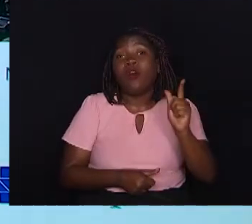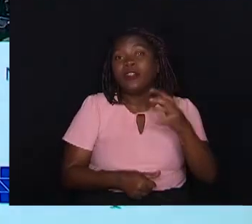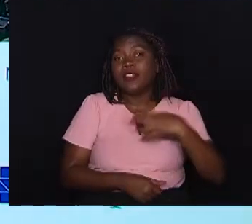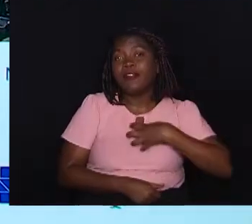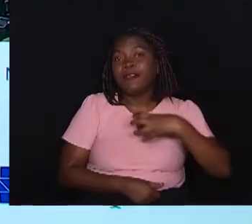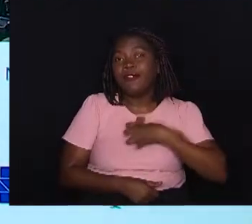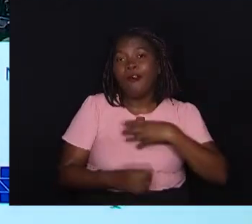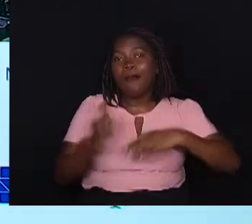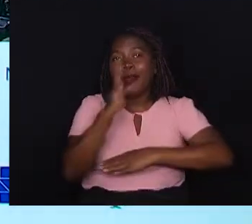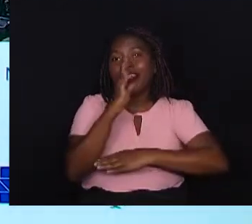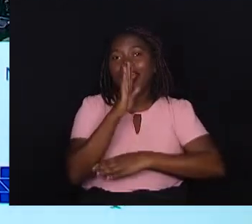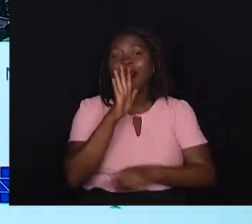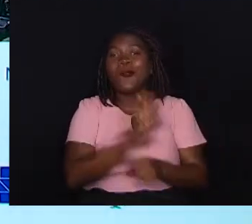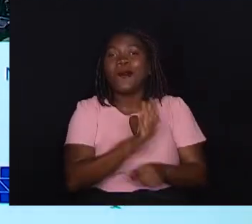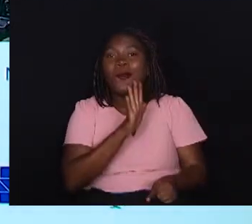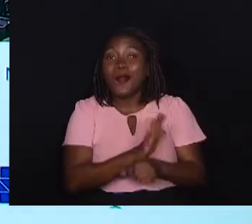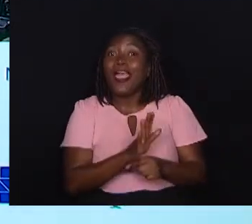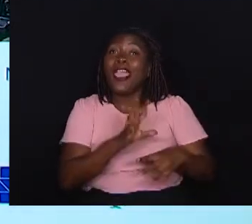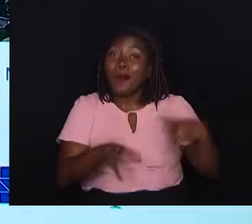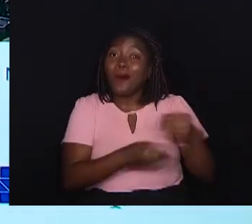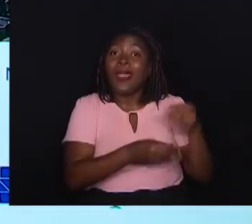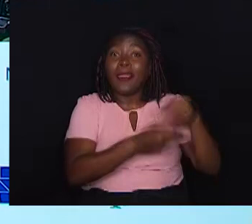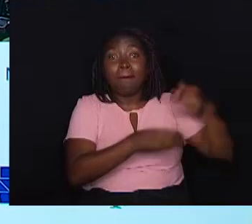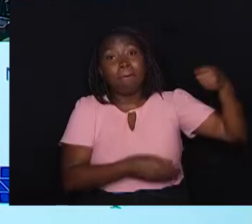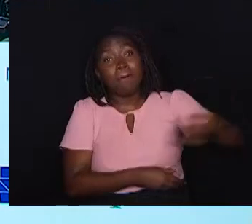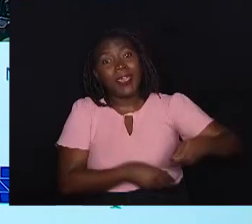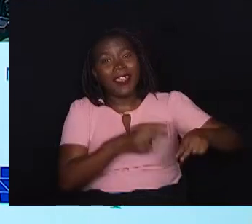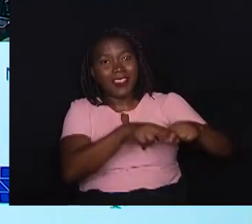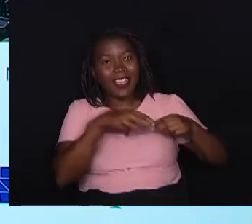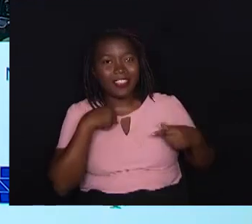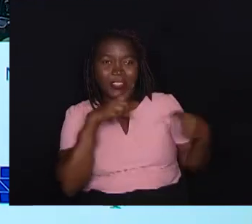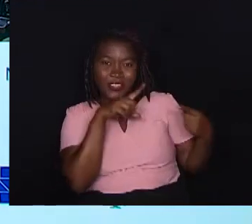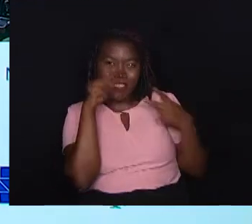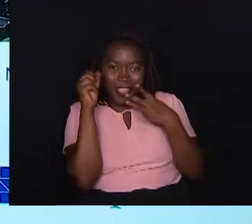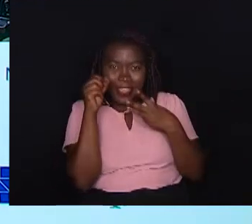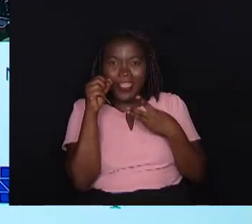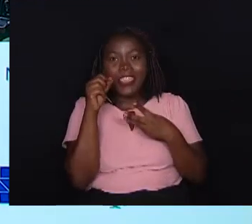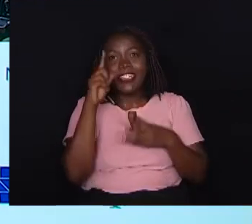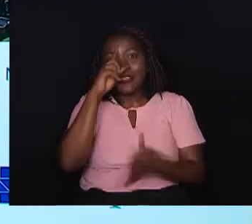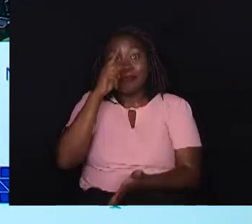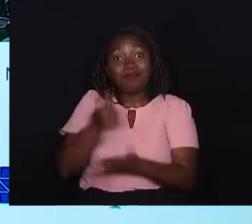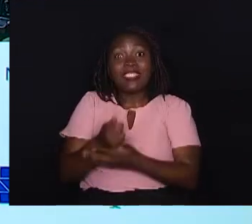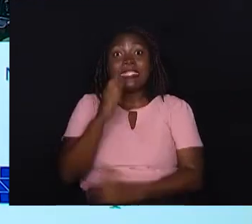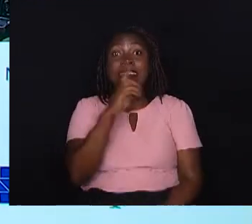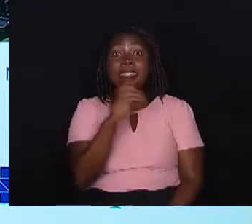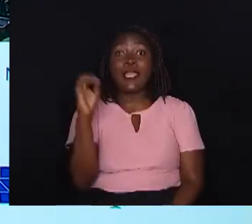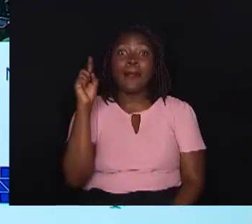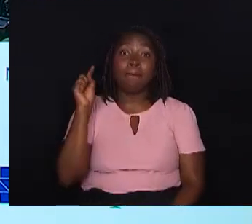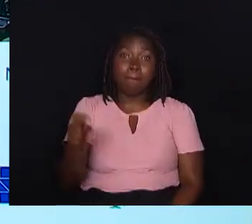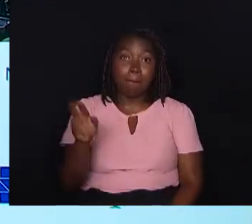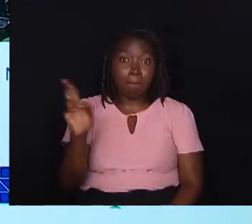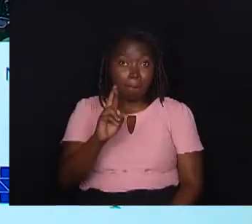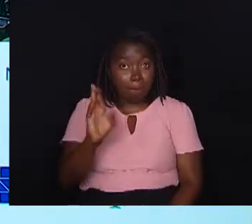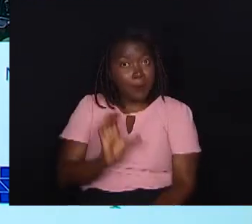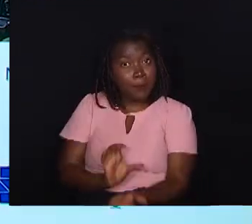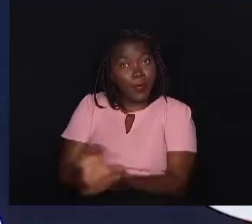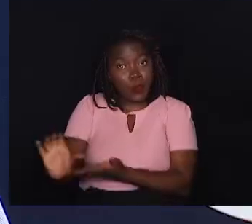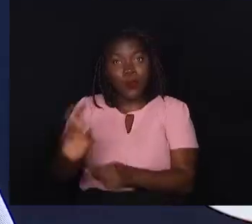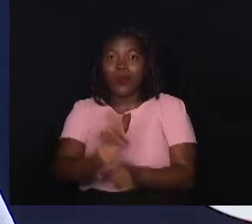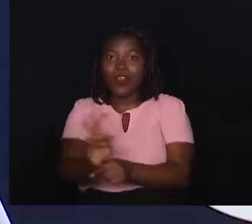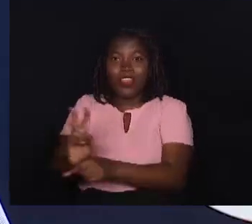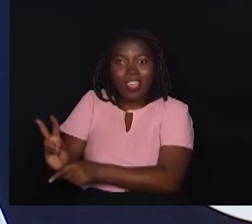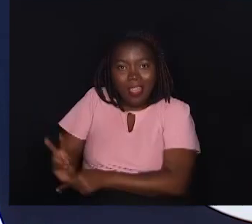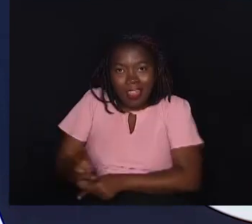forma que a Câmara tem de contribuir é com a emenda impositiva. Por exemplo, eu designei R$100 mil, né,